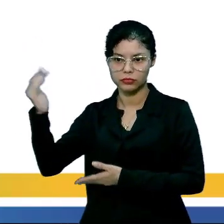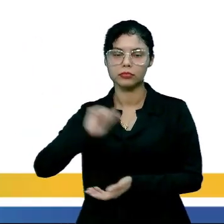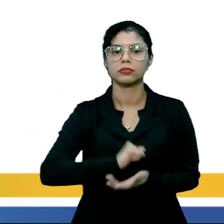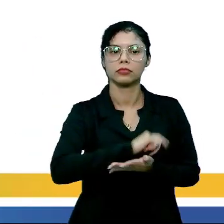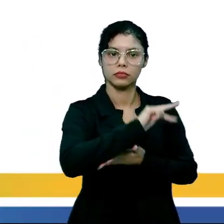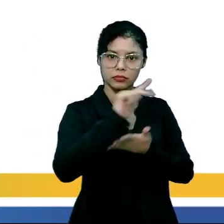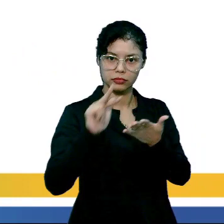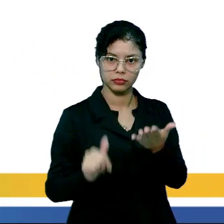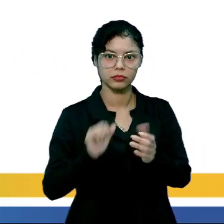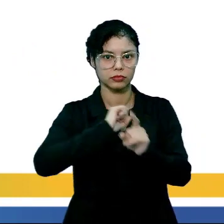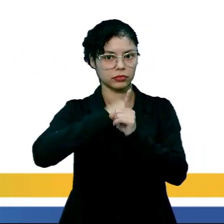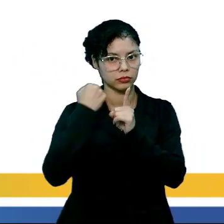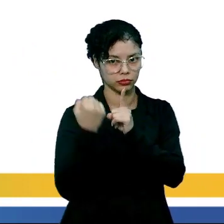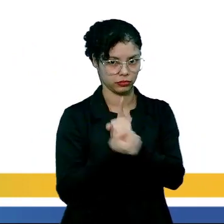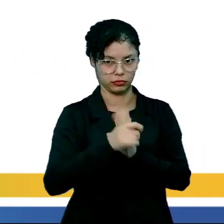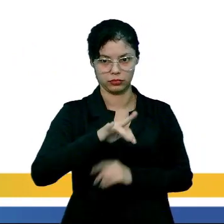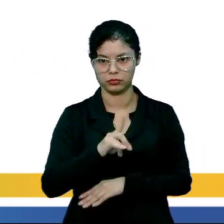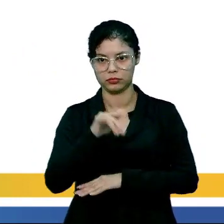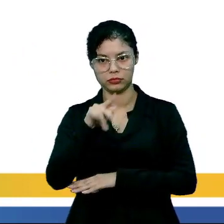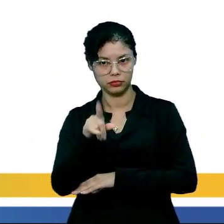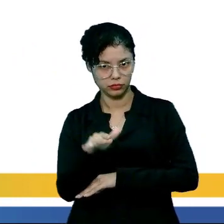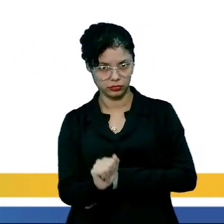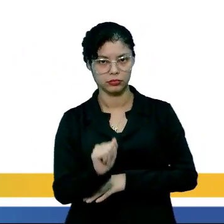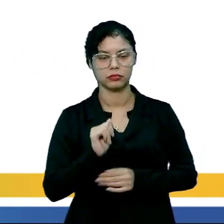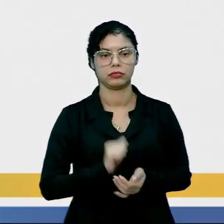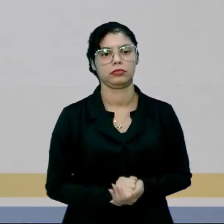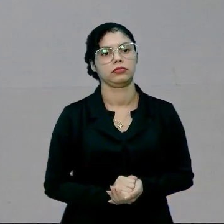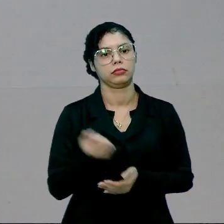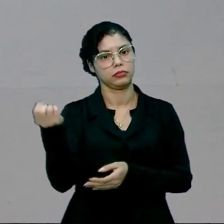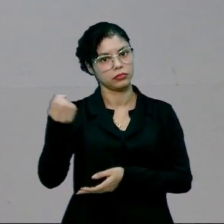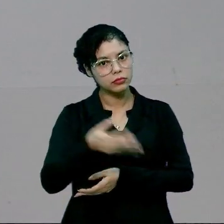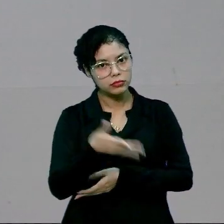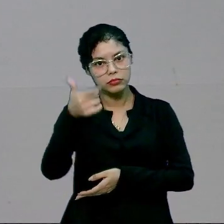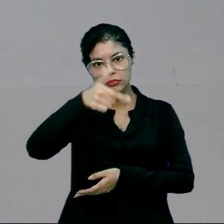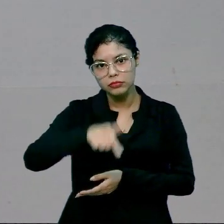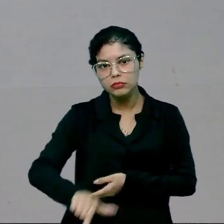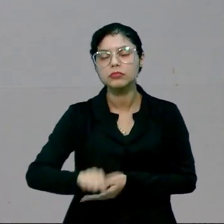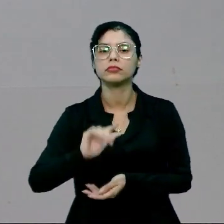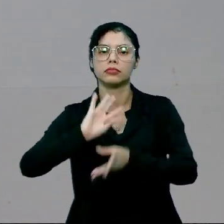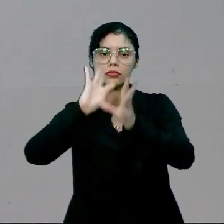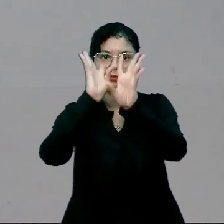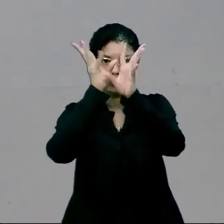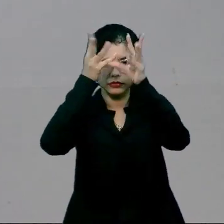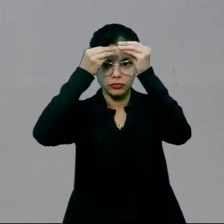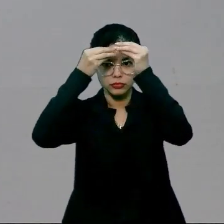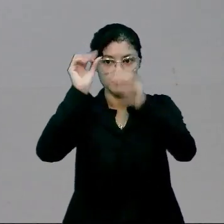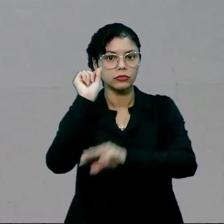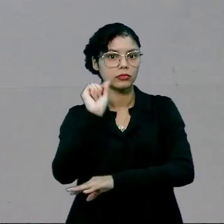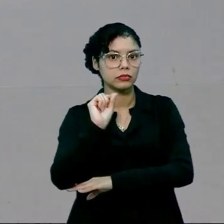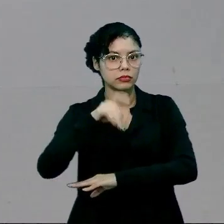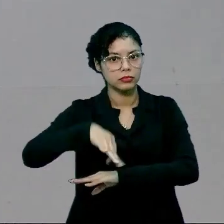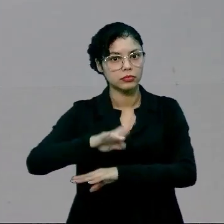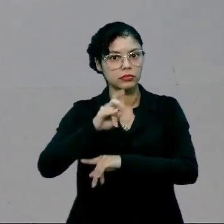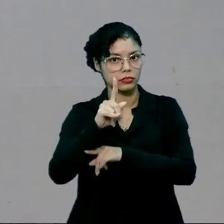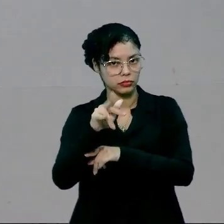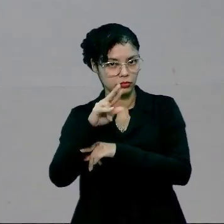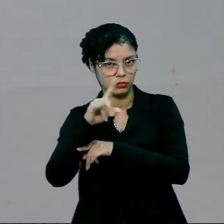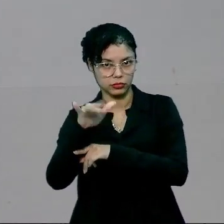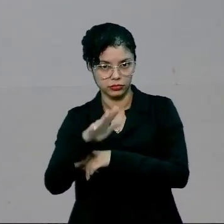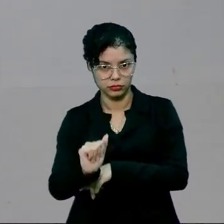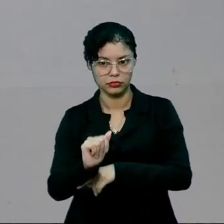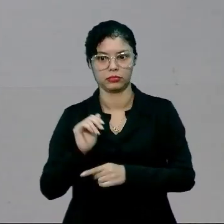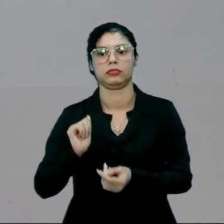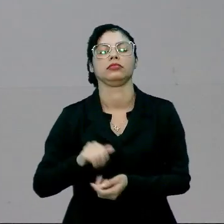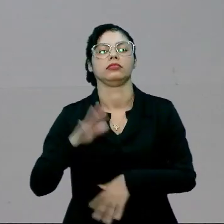esses tipos sociais marginalizados. E, novamente, eu venho frisar o que é marginalizado,